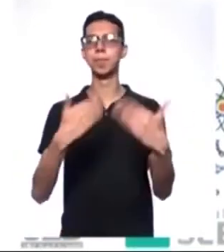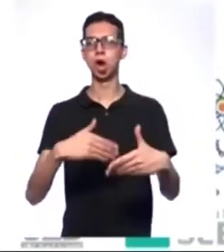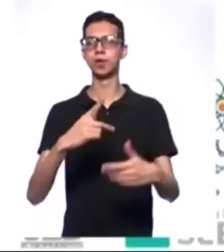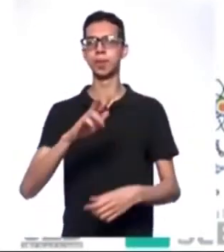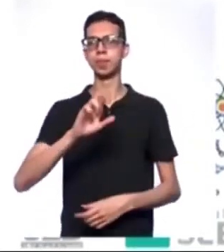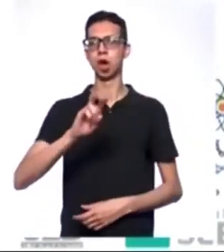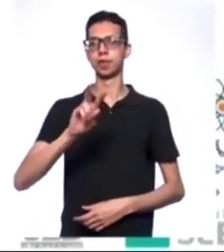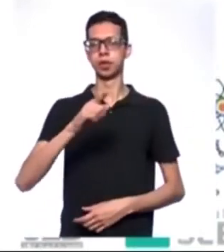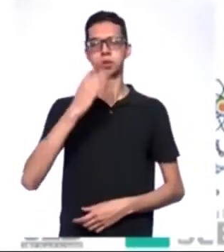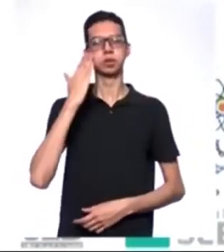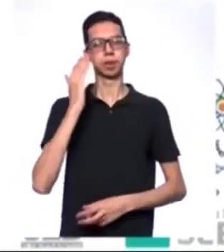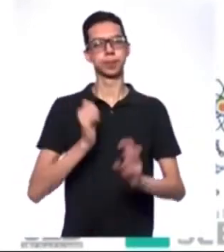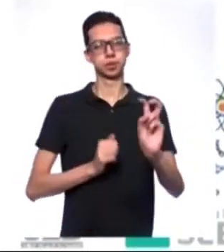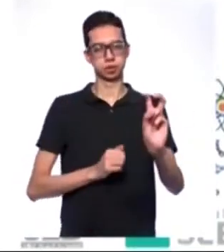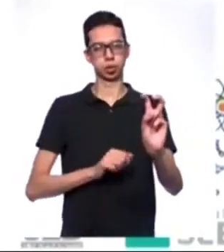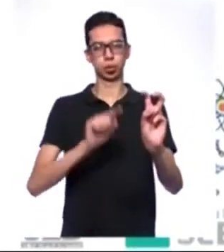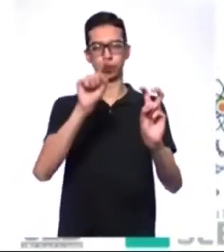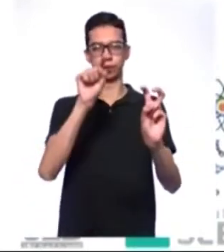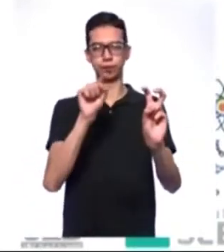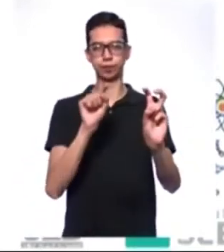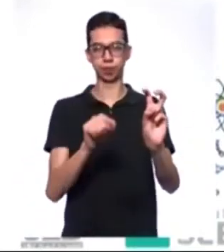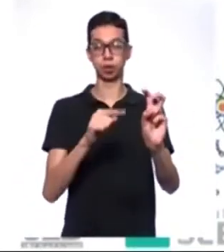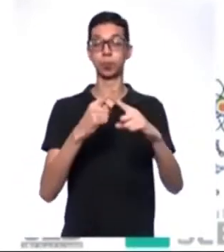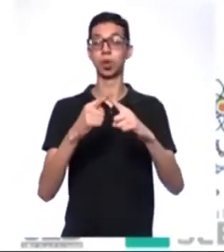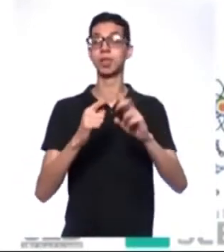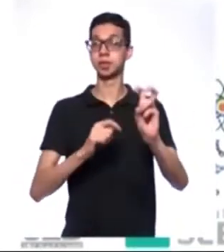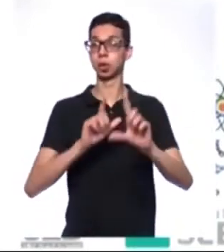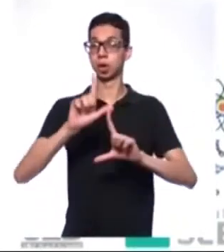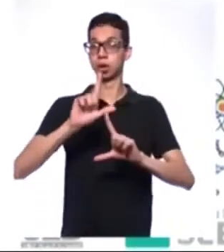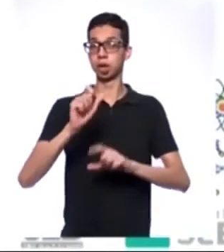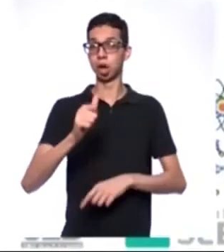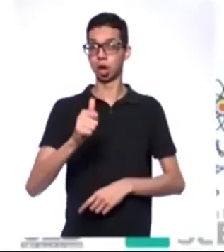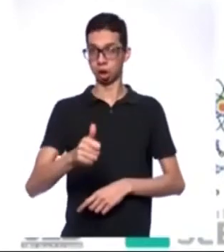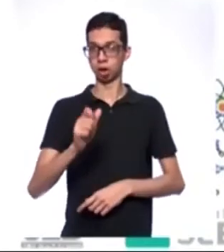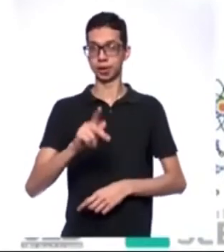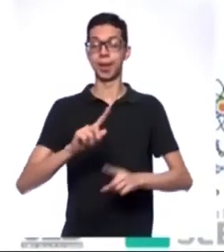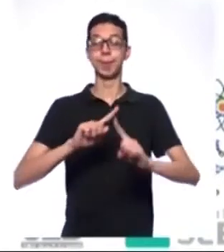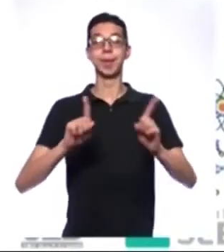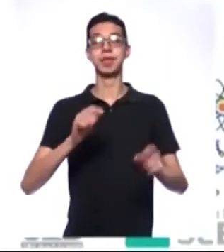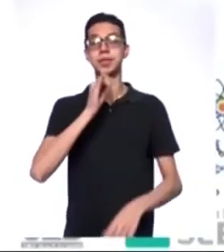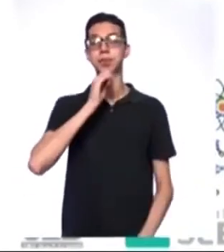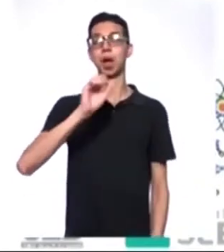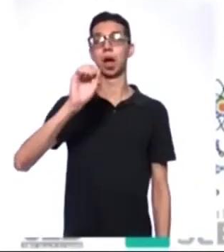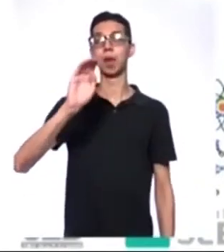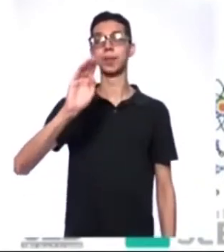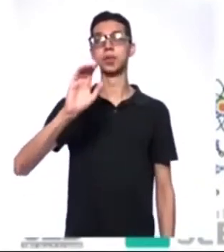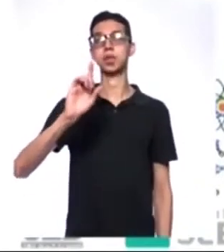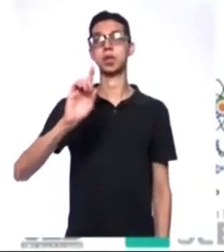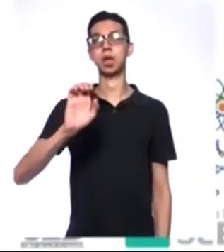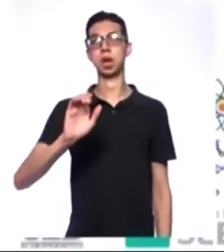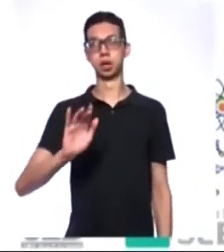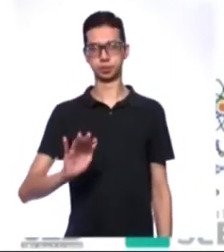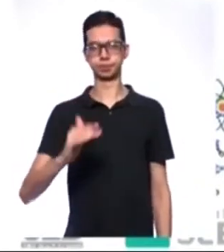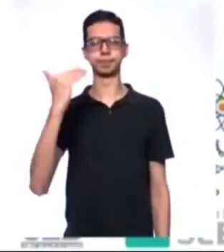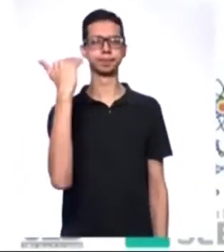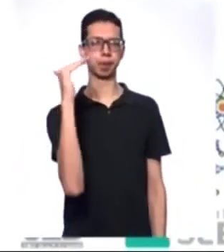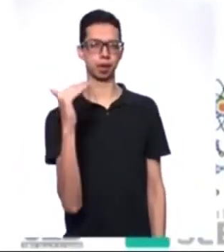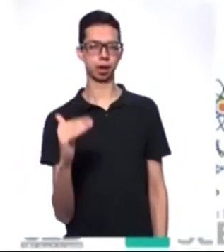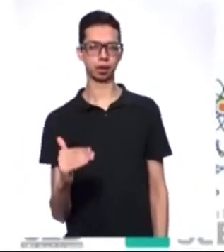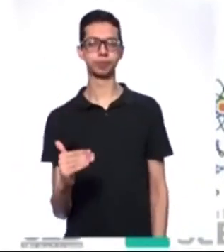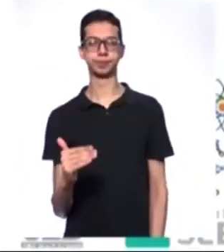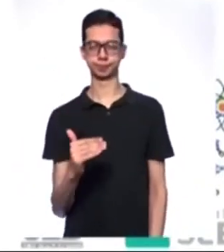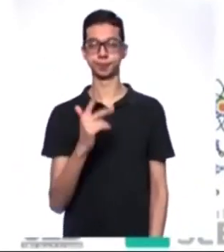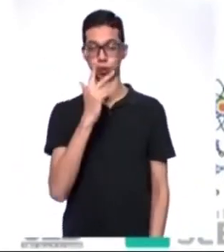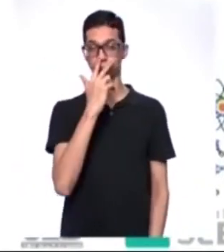que daria 5 fatorial né porque são cinco letras só que elas foram colocadas tudo em ordem alfabética como se fossem palavras de